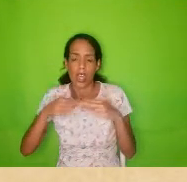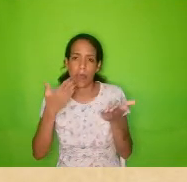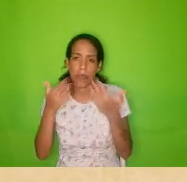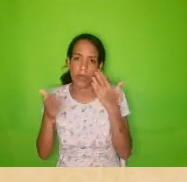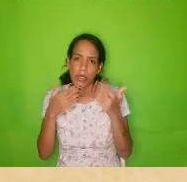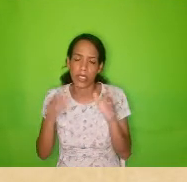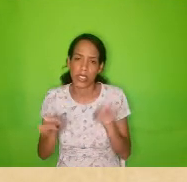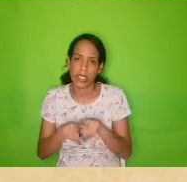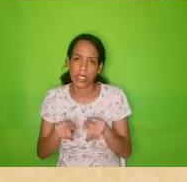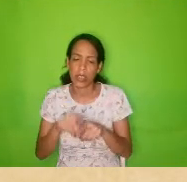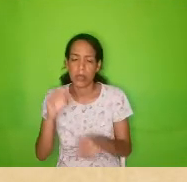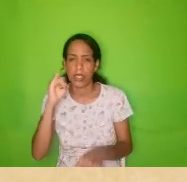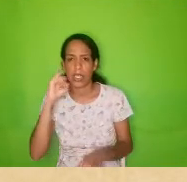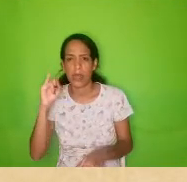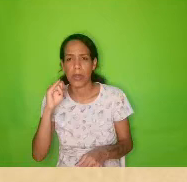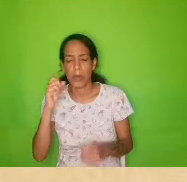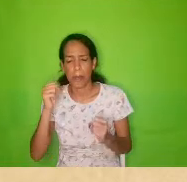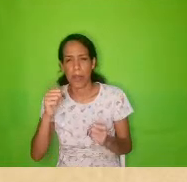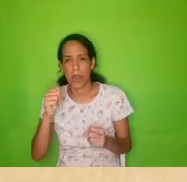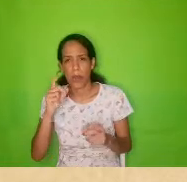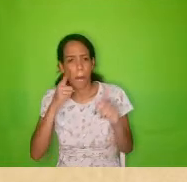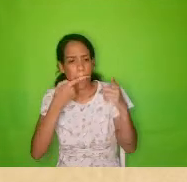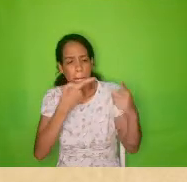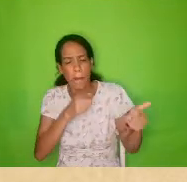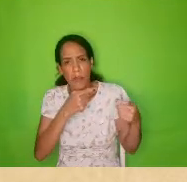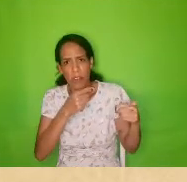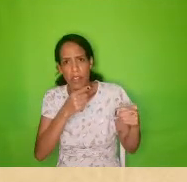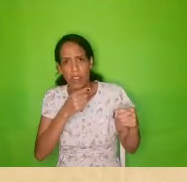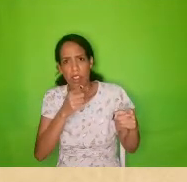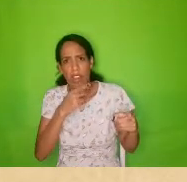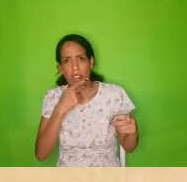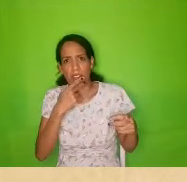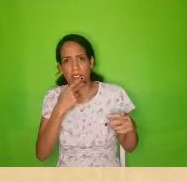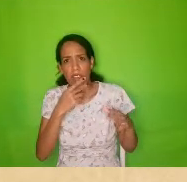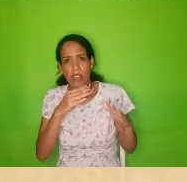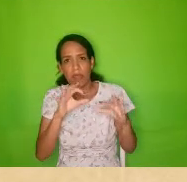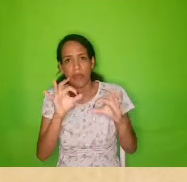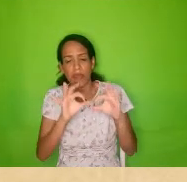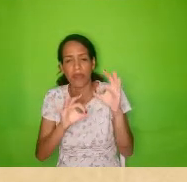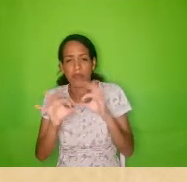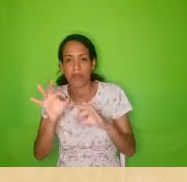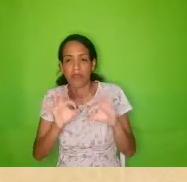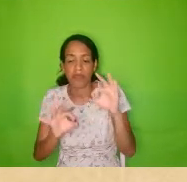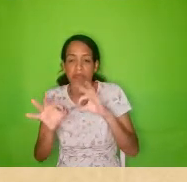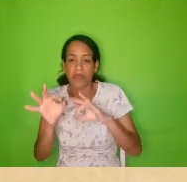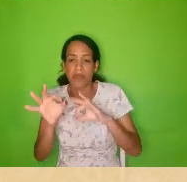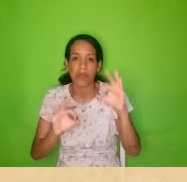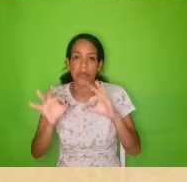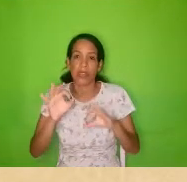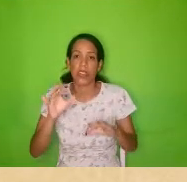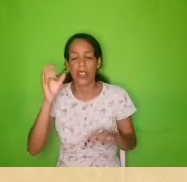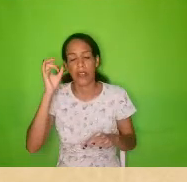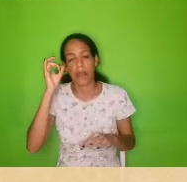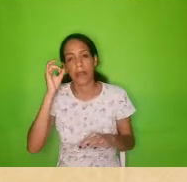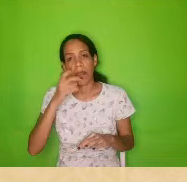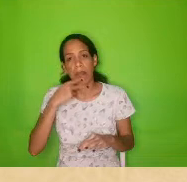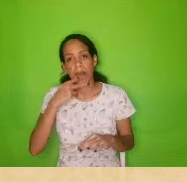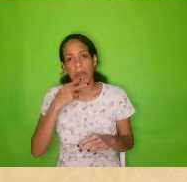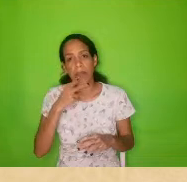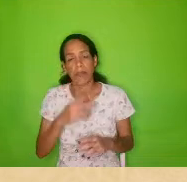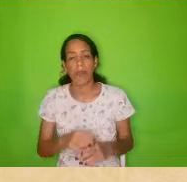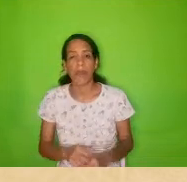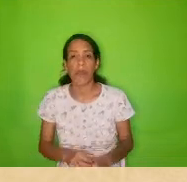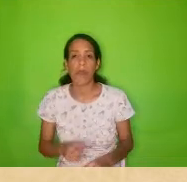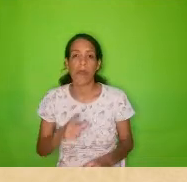pode provocar, que é o debate sobre reparações, Eliane. Debate sobre reparações. E aí nós teríamos